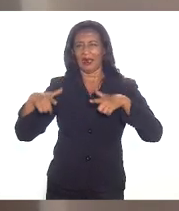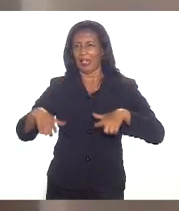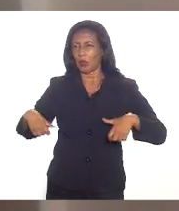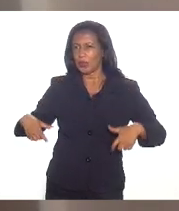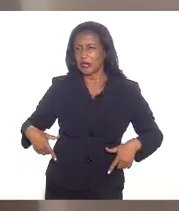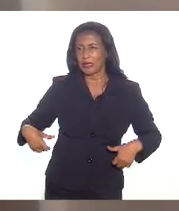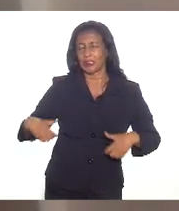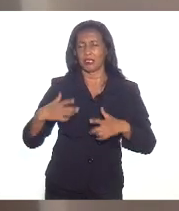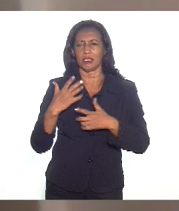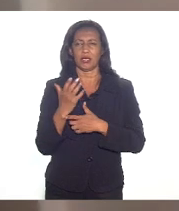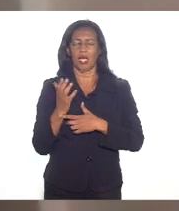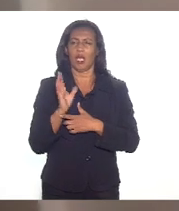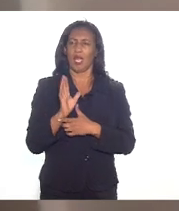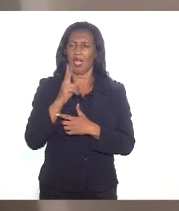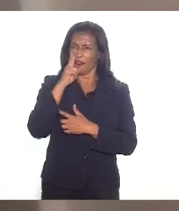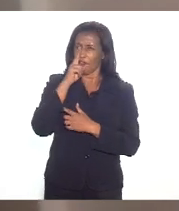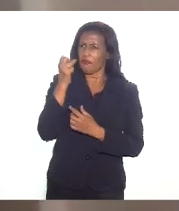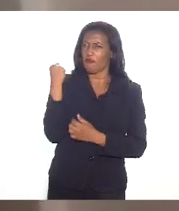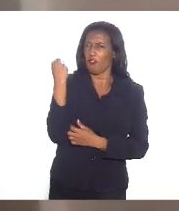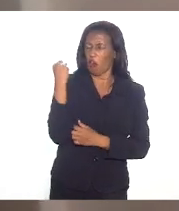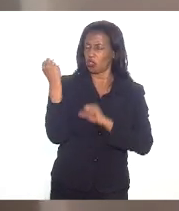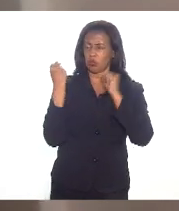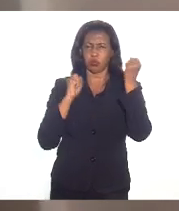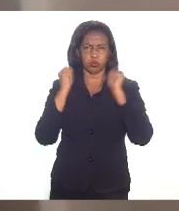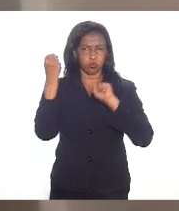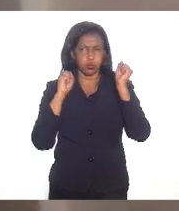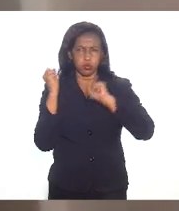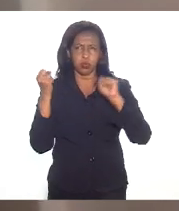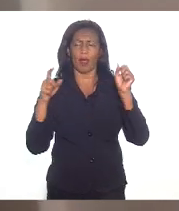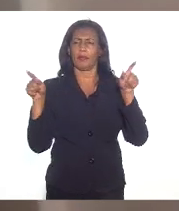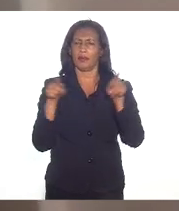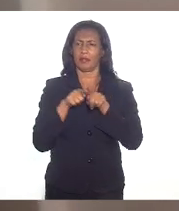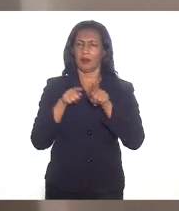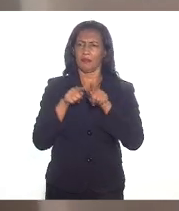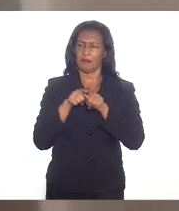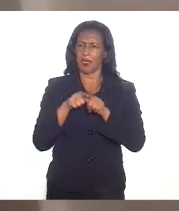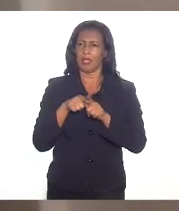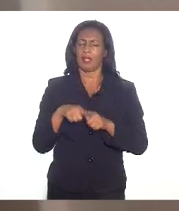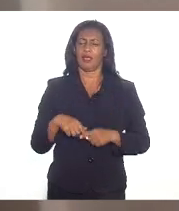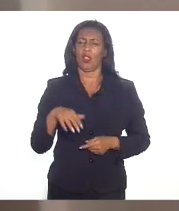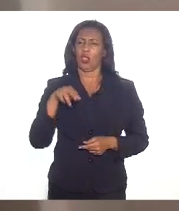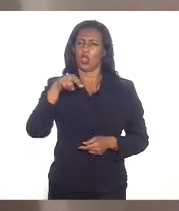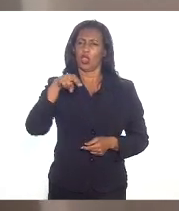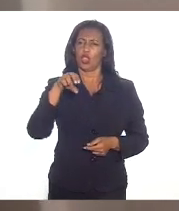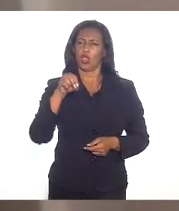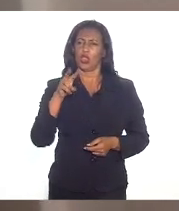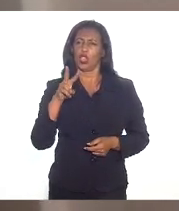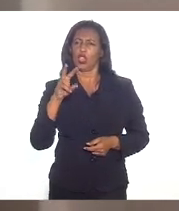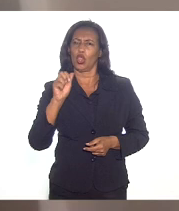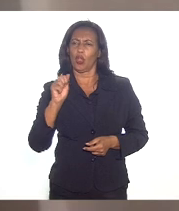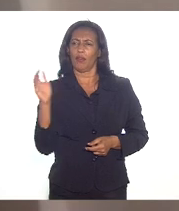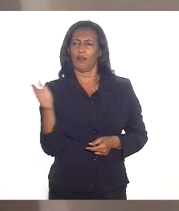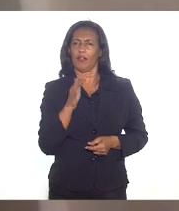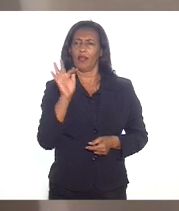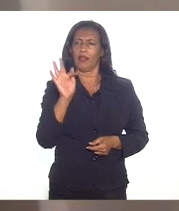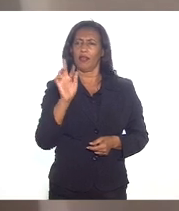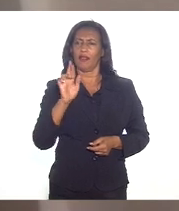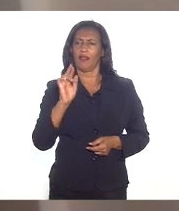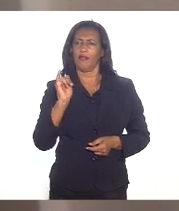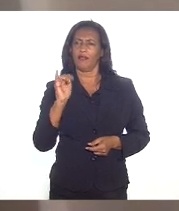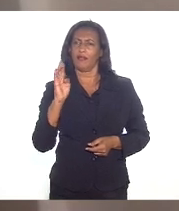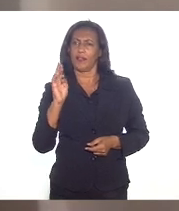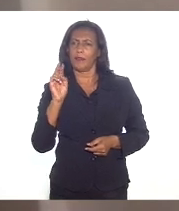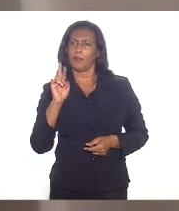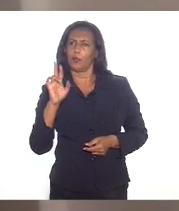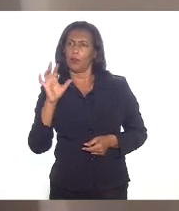também tá, é muito forte, né? Nova Friburgo, depois de Porto Real,